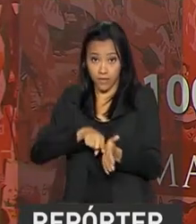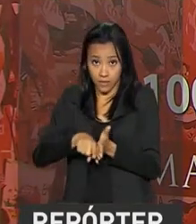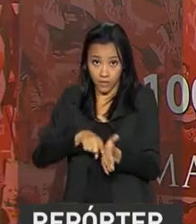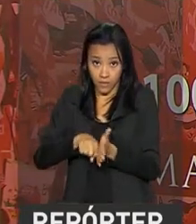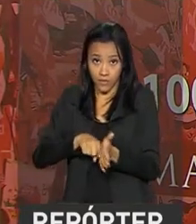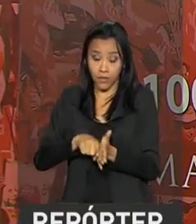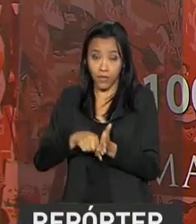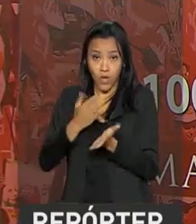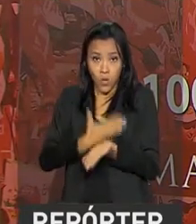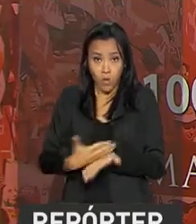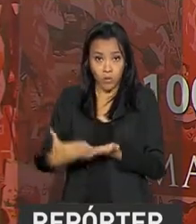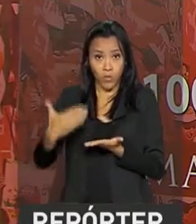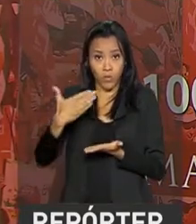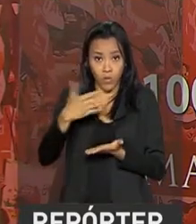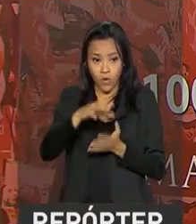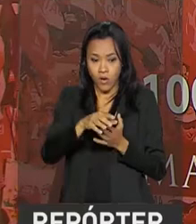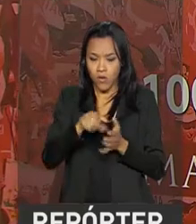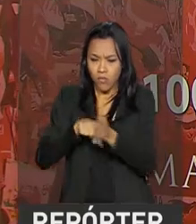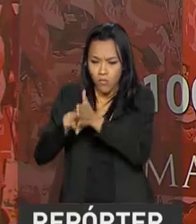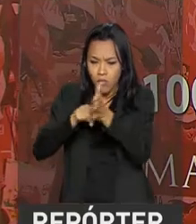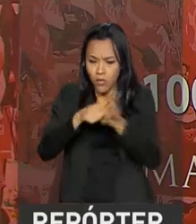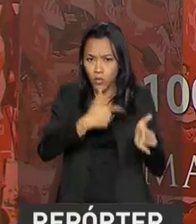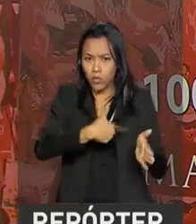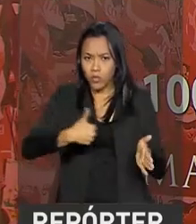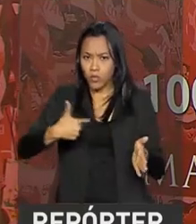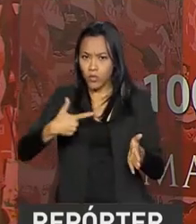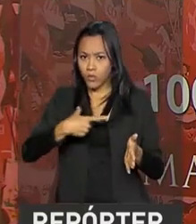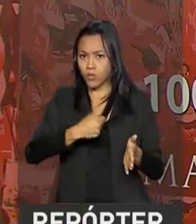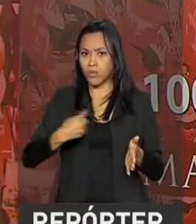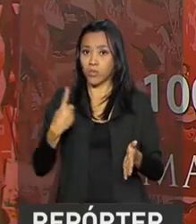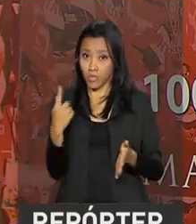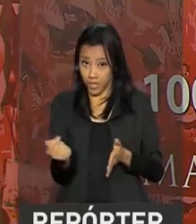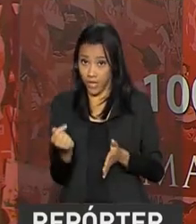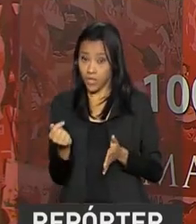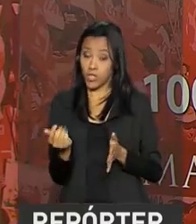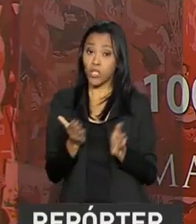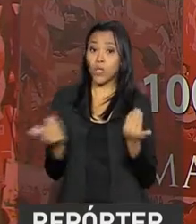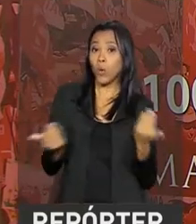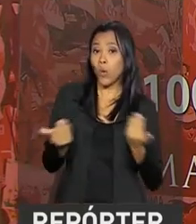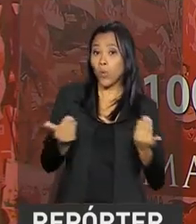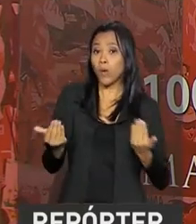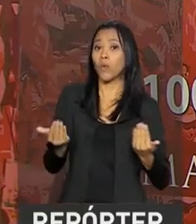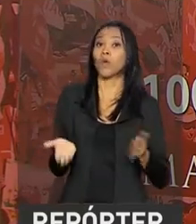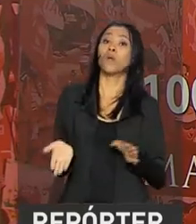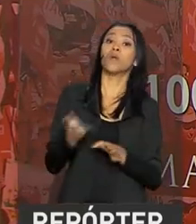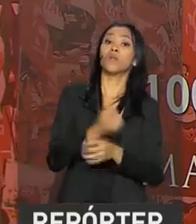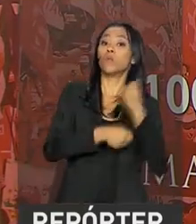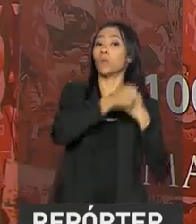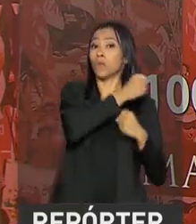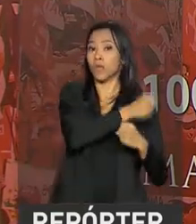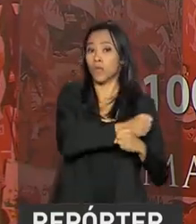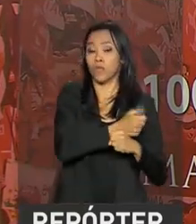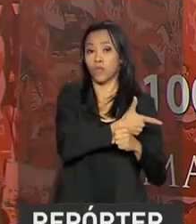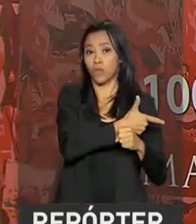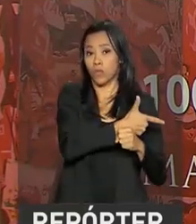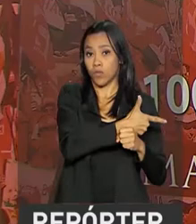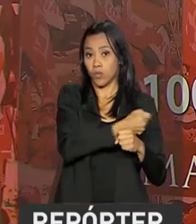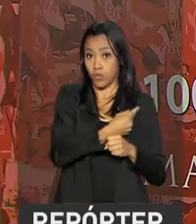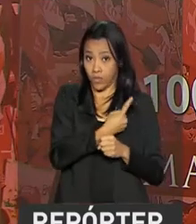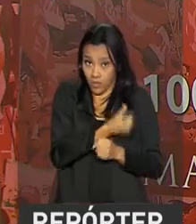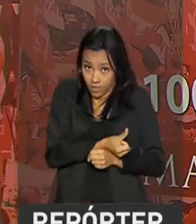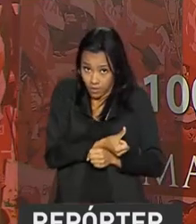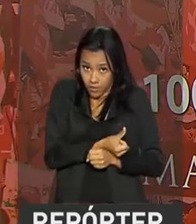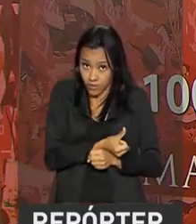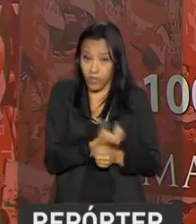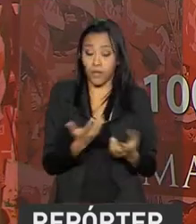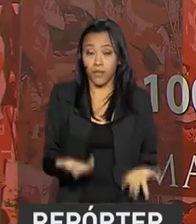preços de 2017 comparou com os preços verificados no ano de 2016 néné e a gente constatou que grande